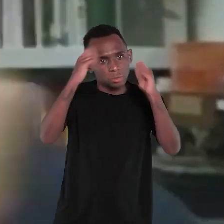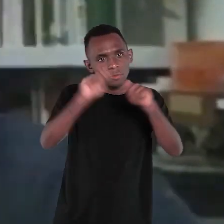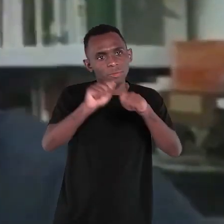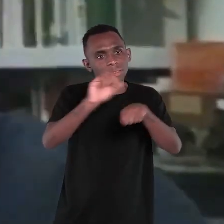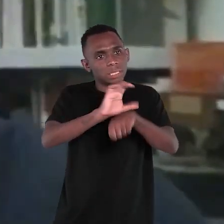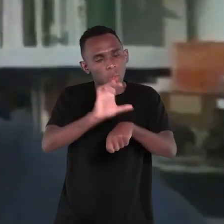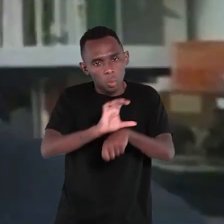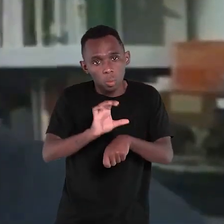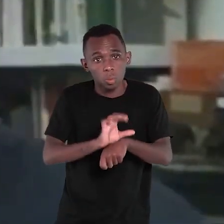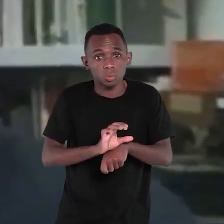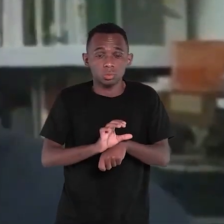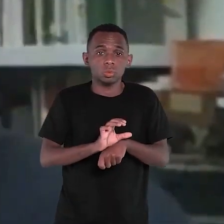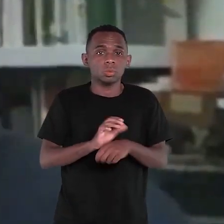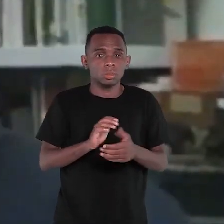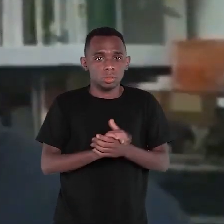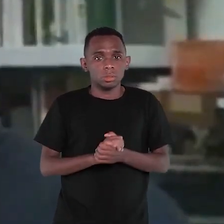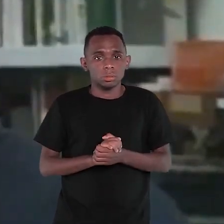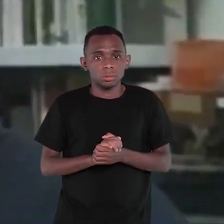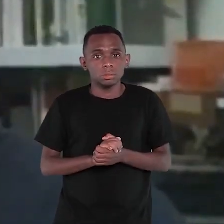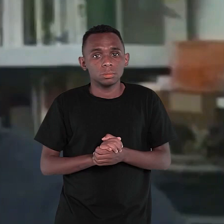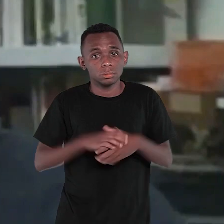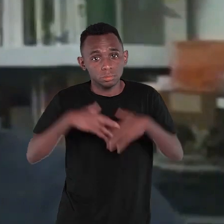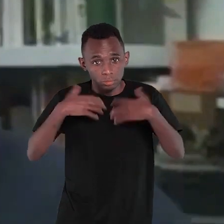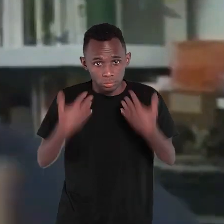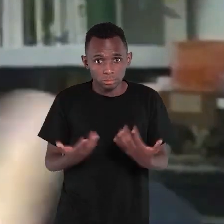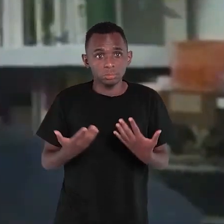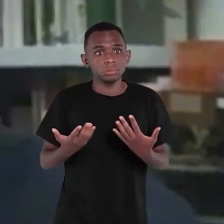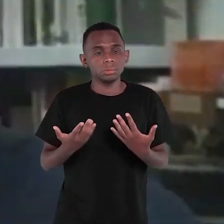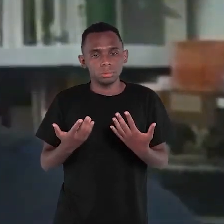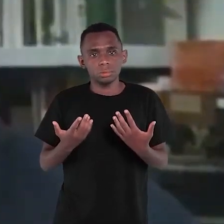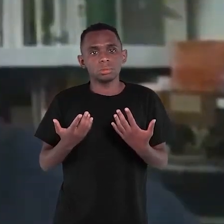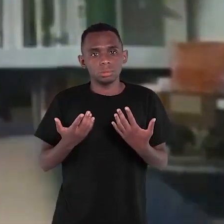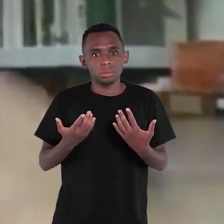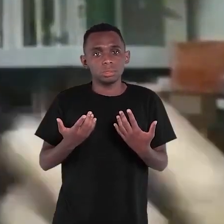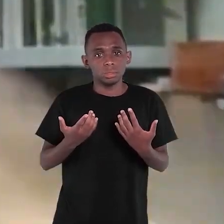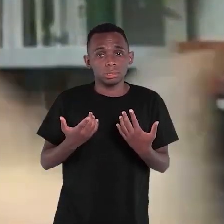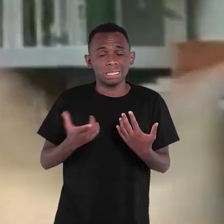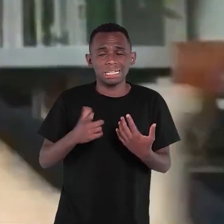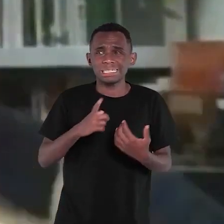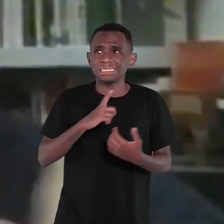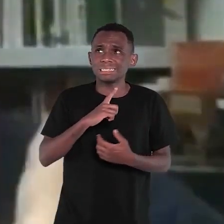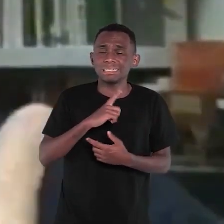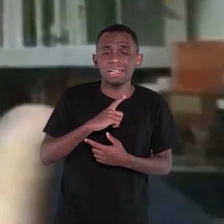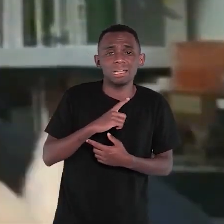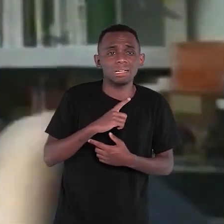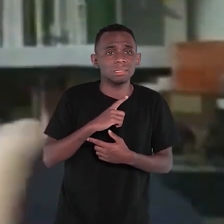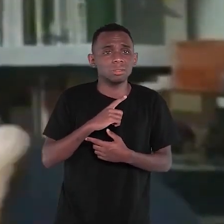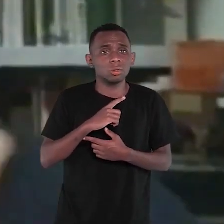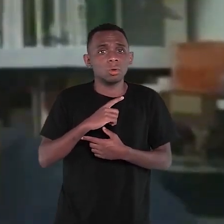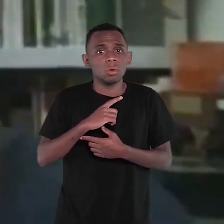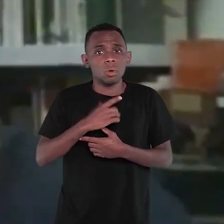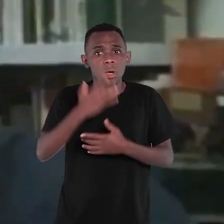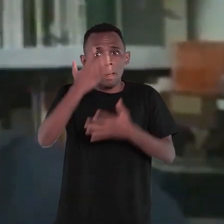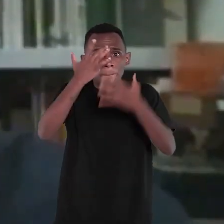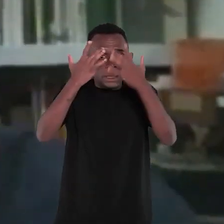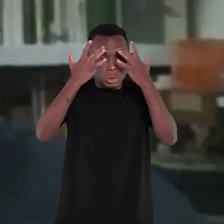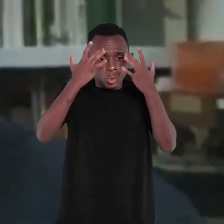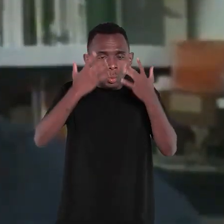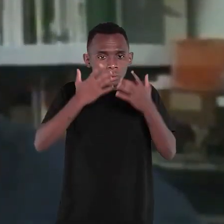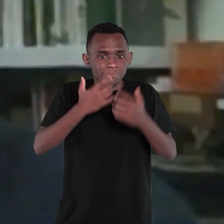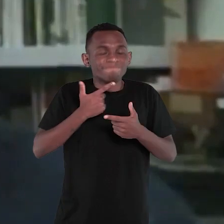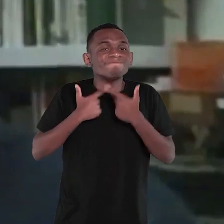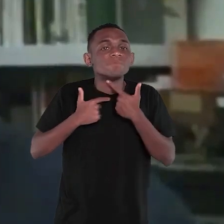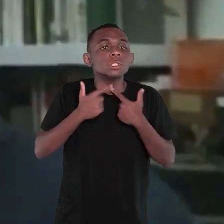né? E pelo fato de acontecer na biblioteca e com um público que tem uma sede de